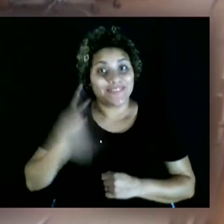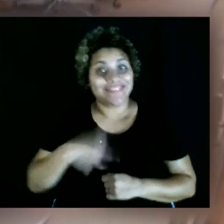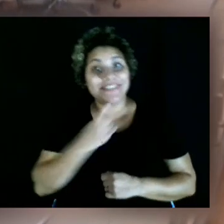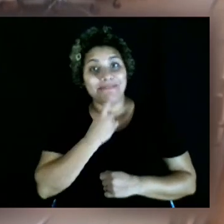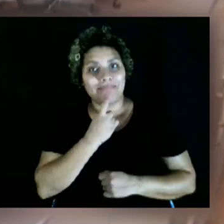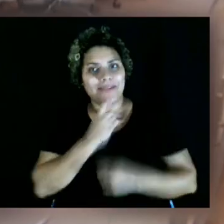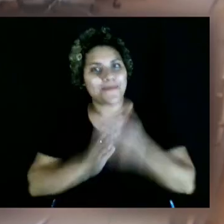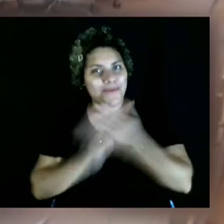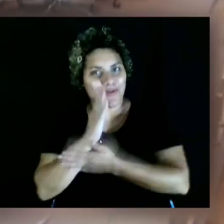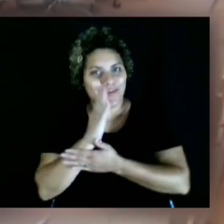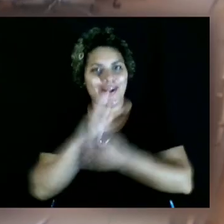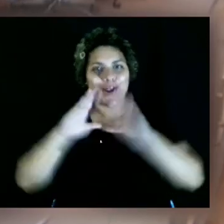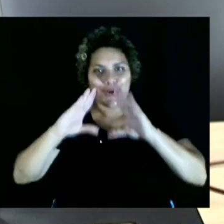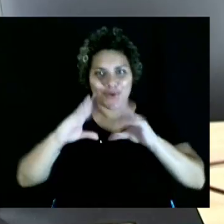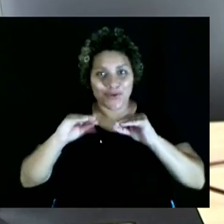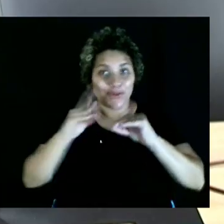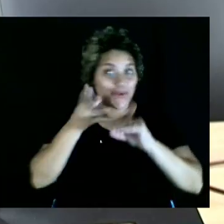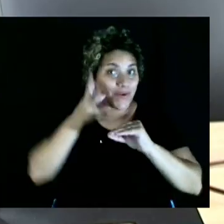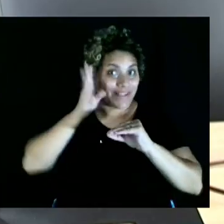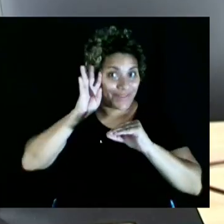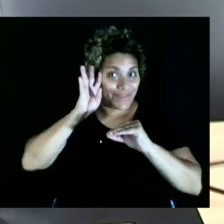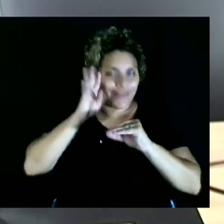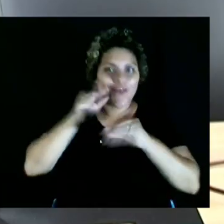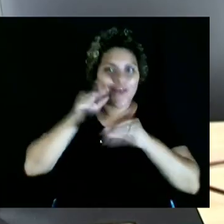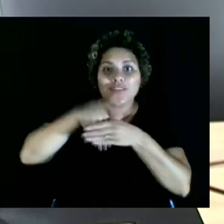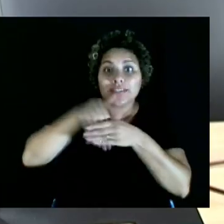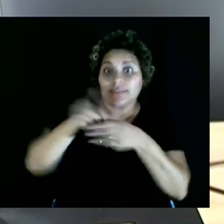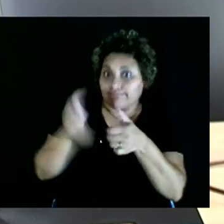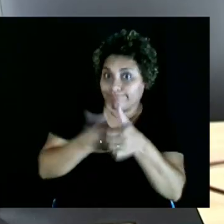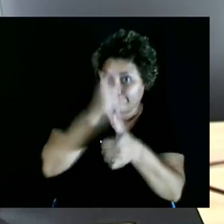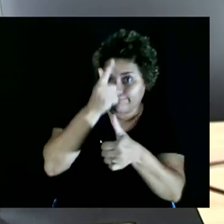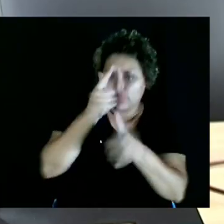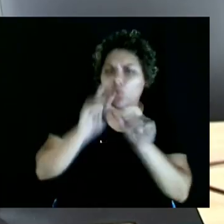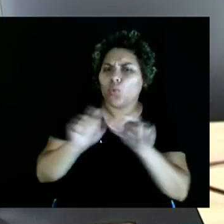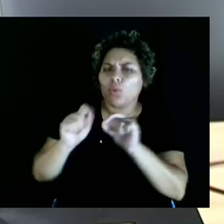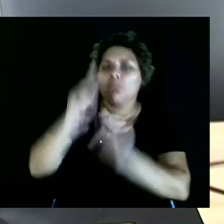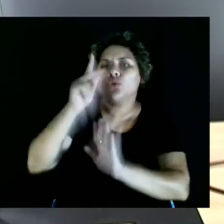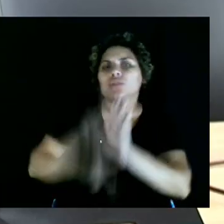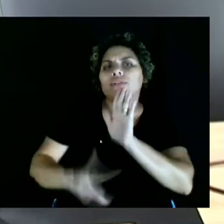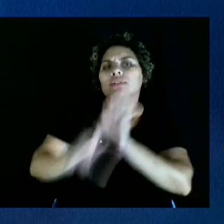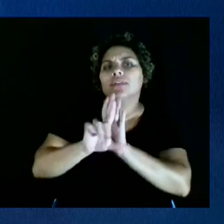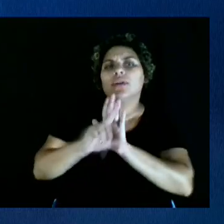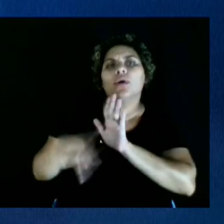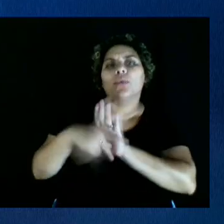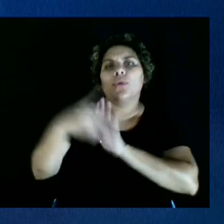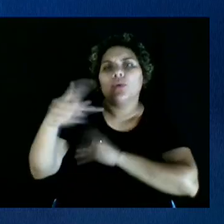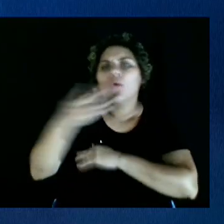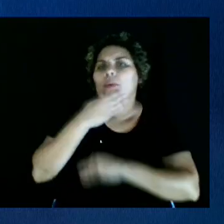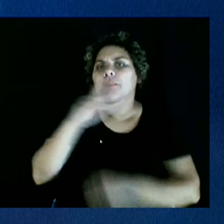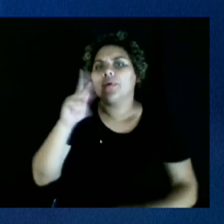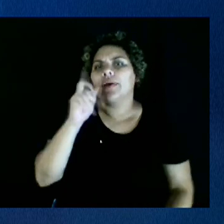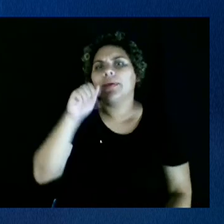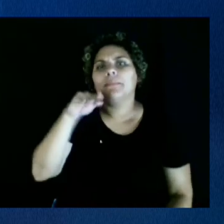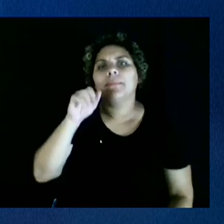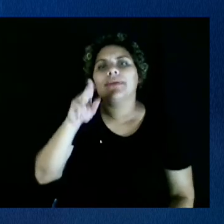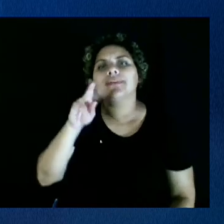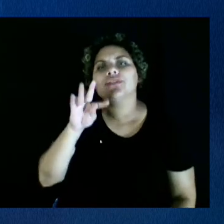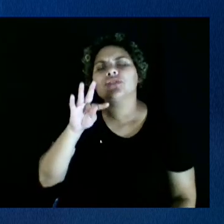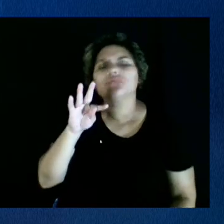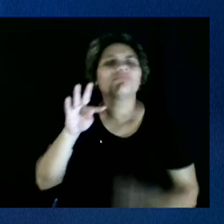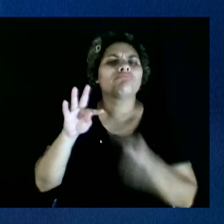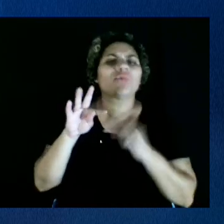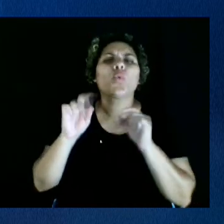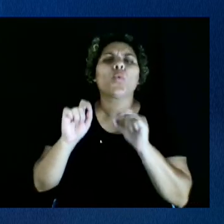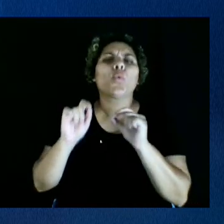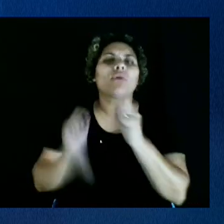desta quarta-feira, em votação inicial, o projeto de lei do vereador Herbert Ganem, do Podemos, que prevê a criação do FUMUPA,